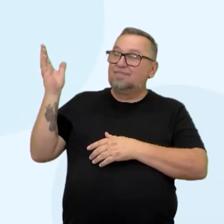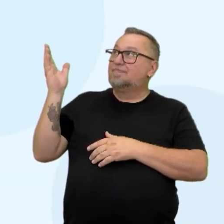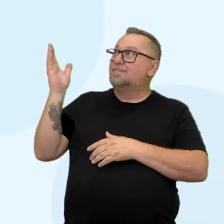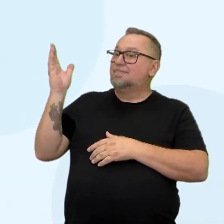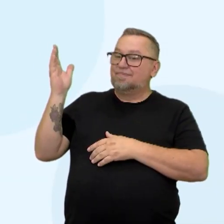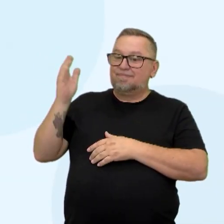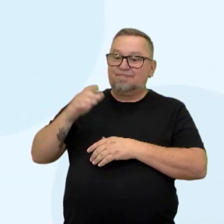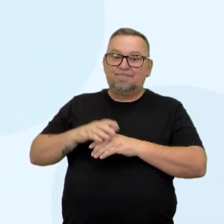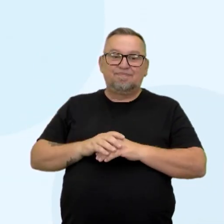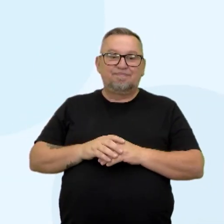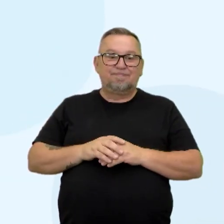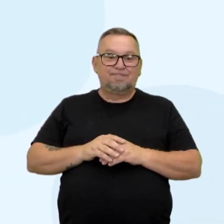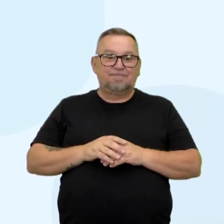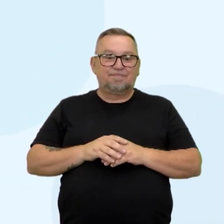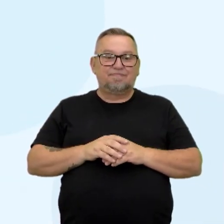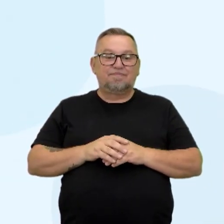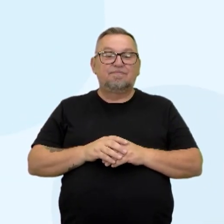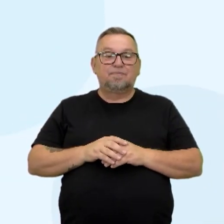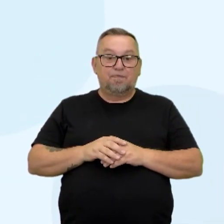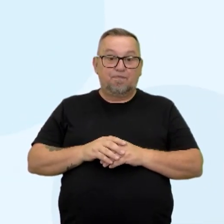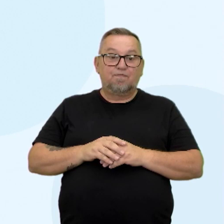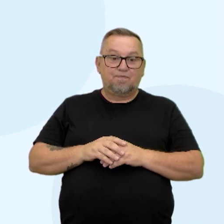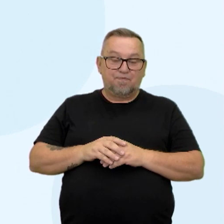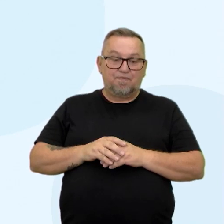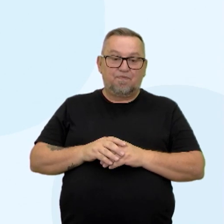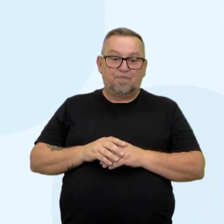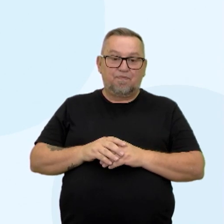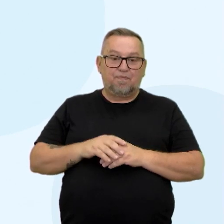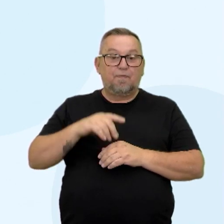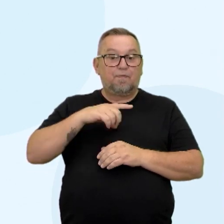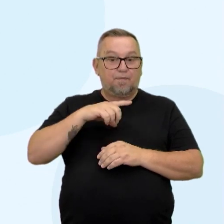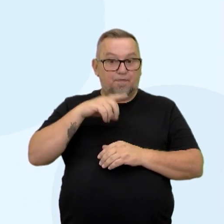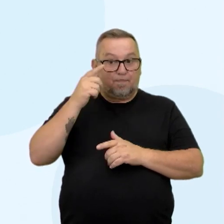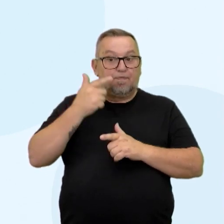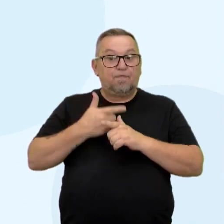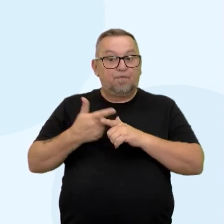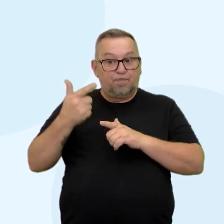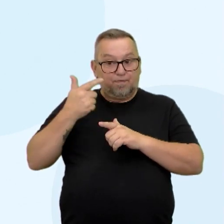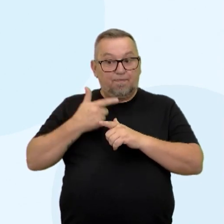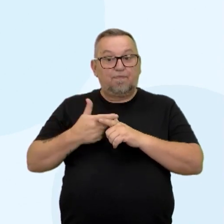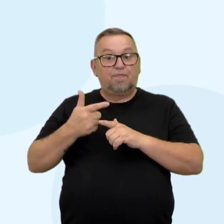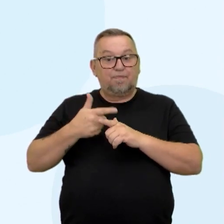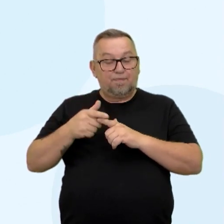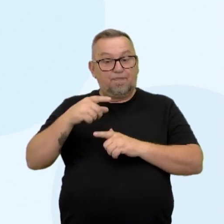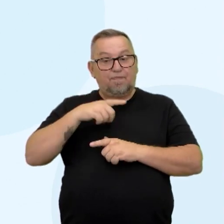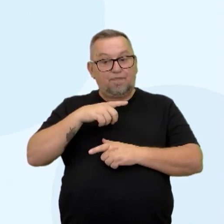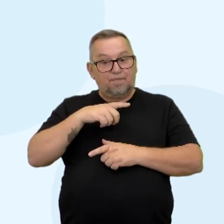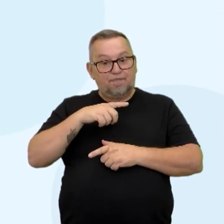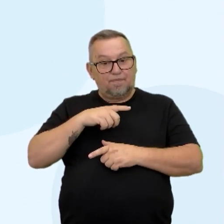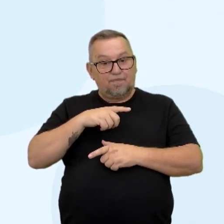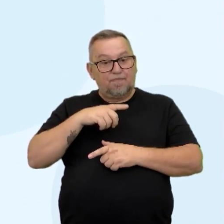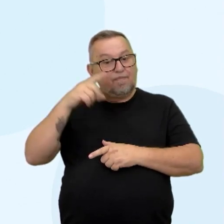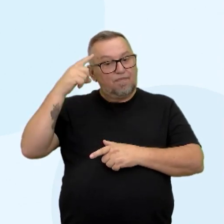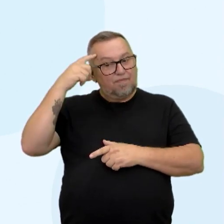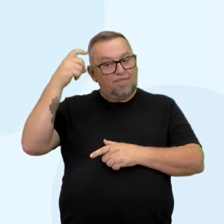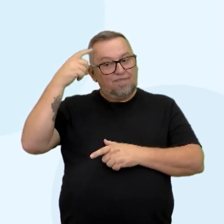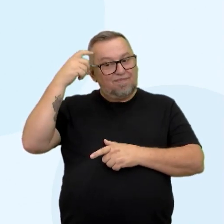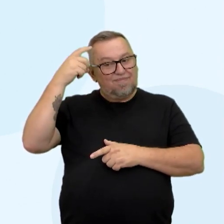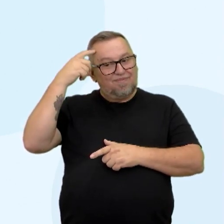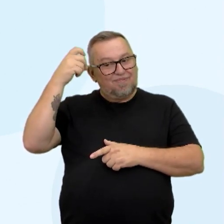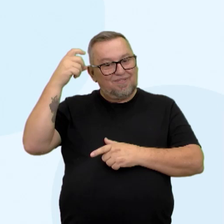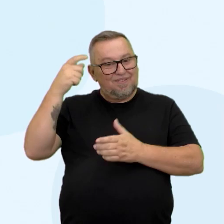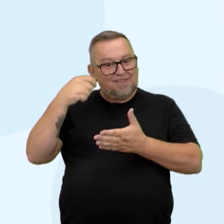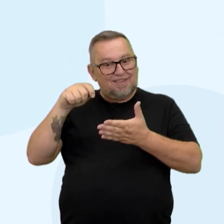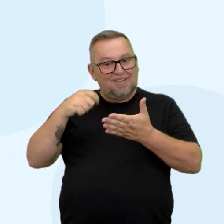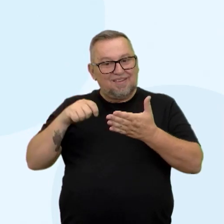primeiro probleminha que nós temos. Então, olha só, nós temos um problema aí, né? Que foi criado, né? Foi escrito por